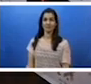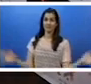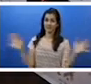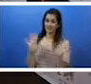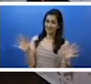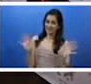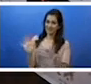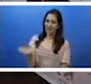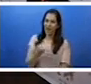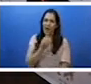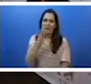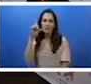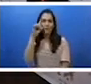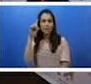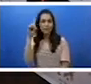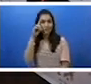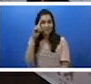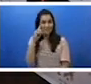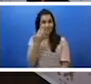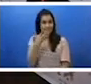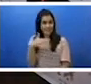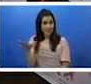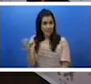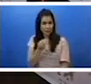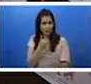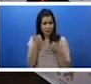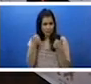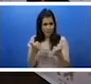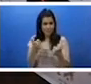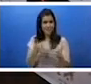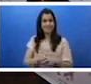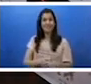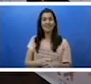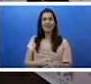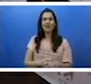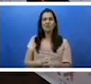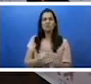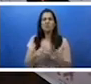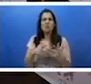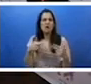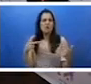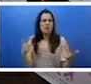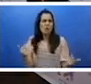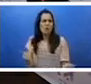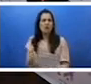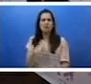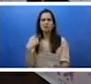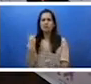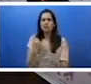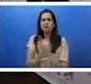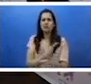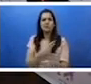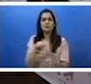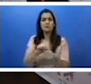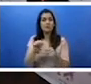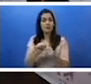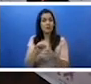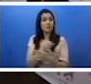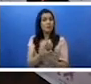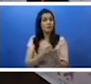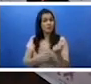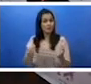Olá, bom dia, turminha da pré-escola, tudo bem? Quantas coisas gostosas, né, que vem nessa nova